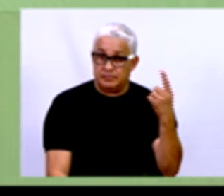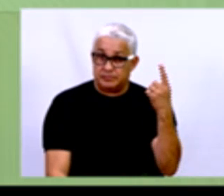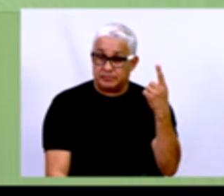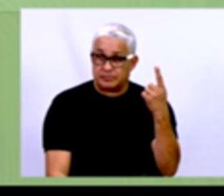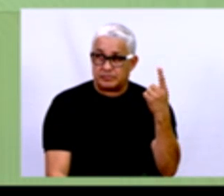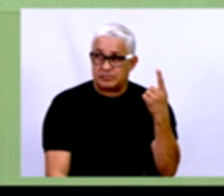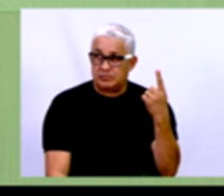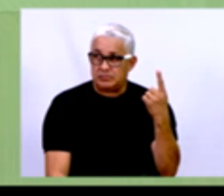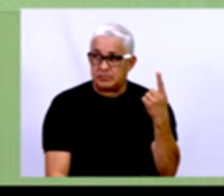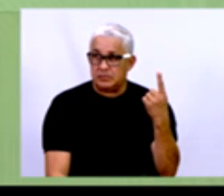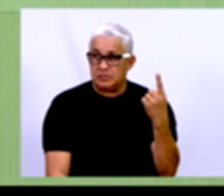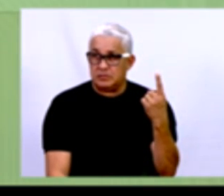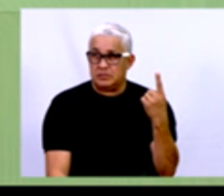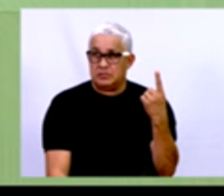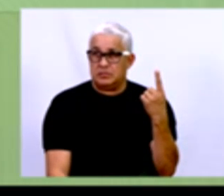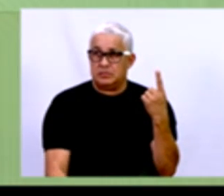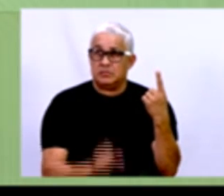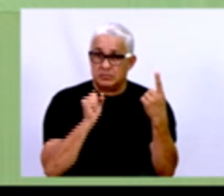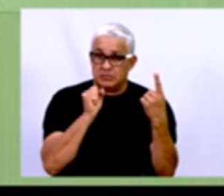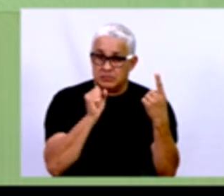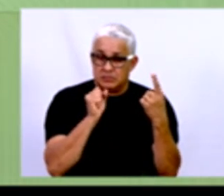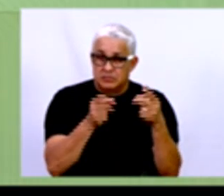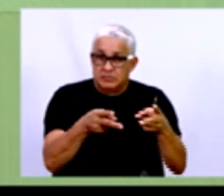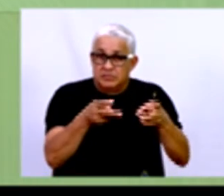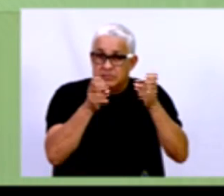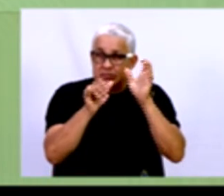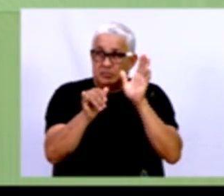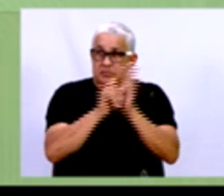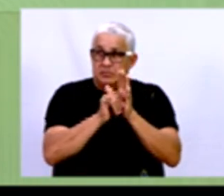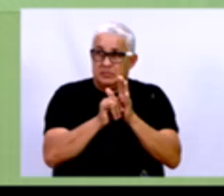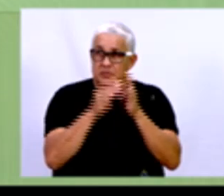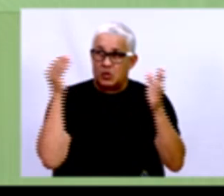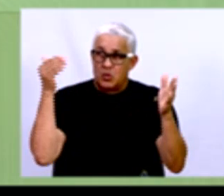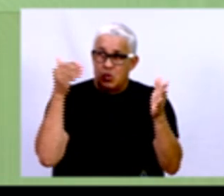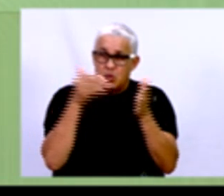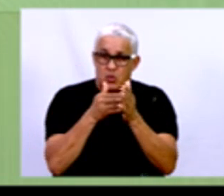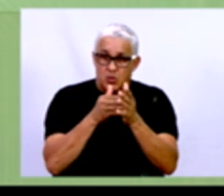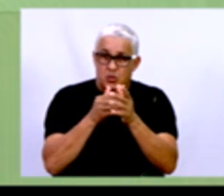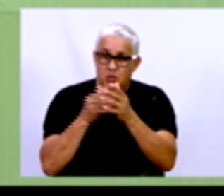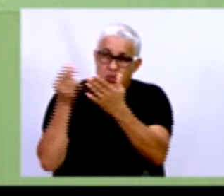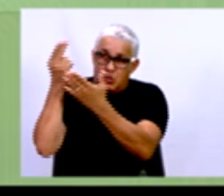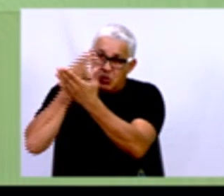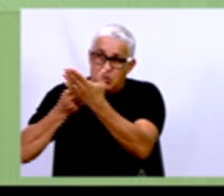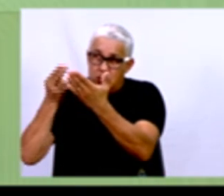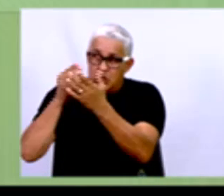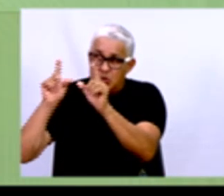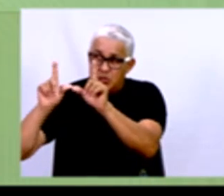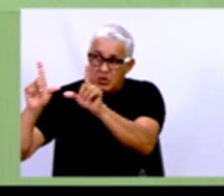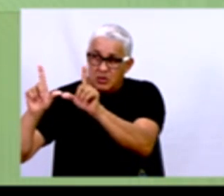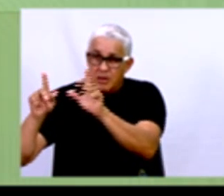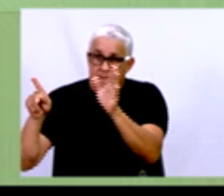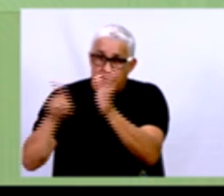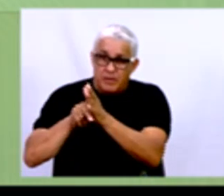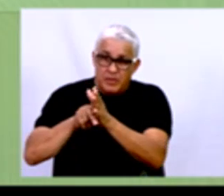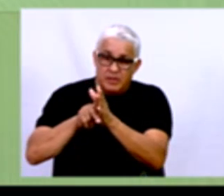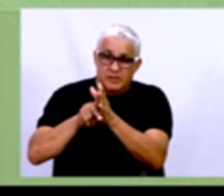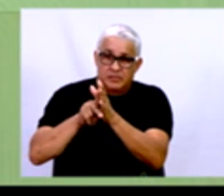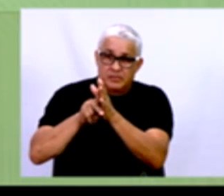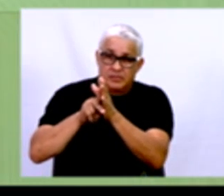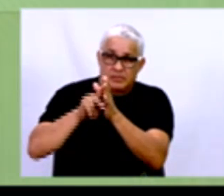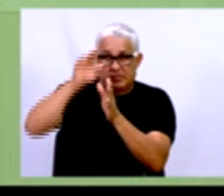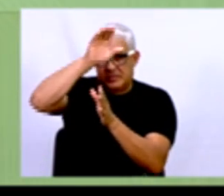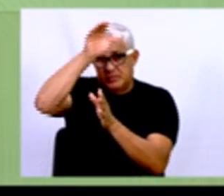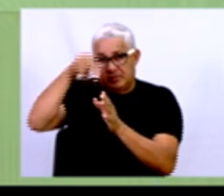primeira diz o seguinte: pode-se identificar no último quadrinho a fala de um nordestino, exemplo